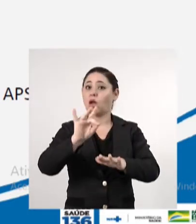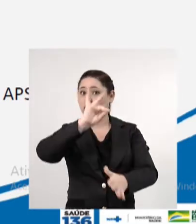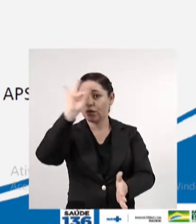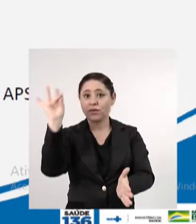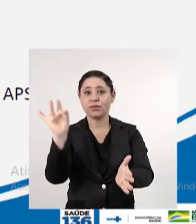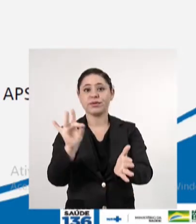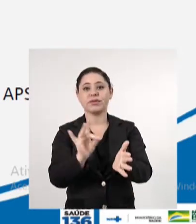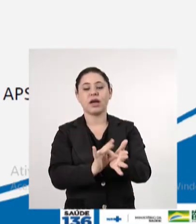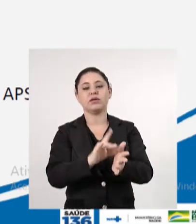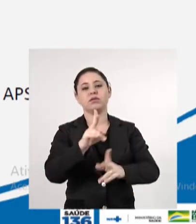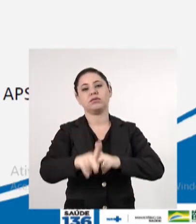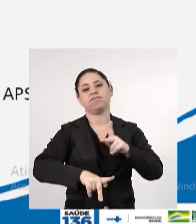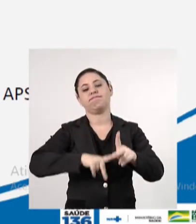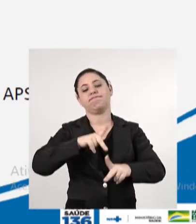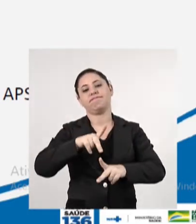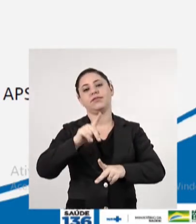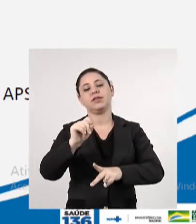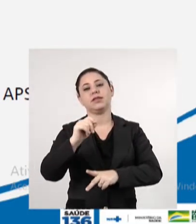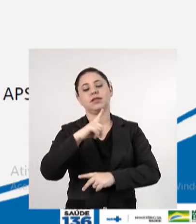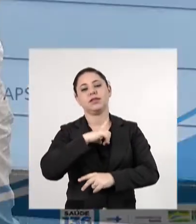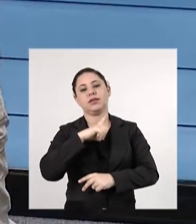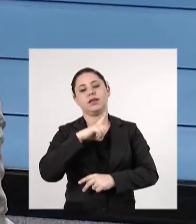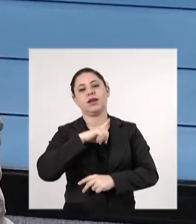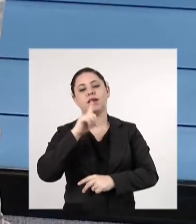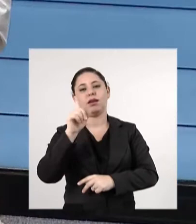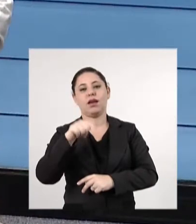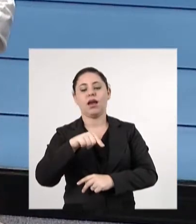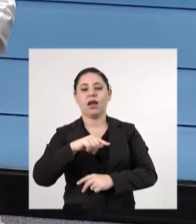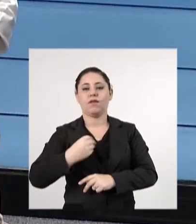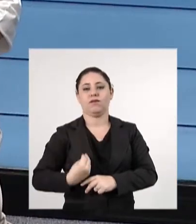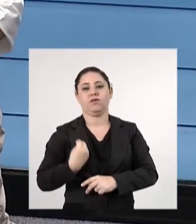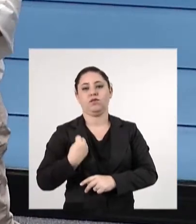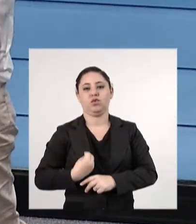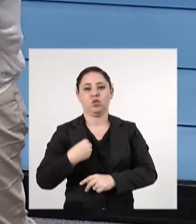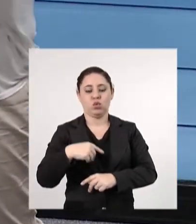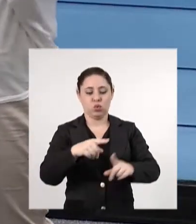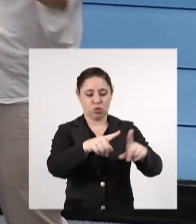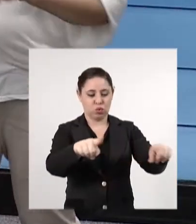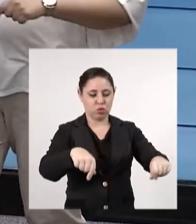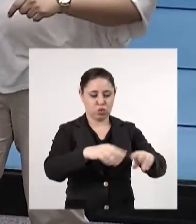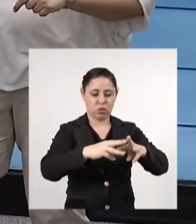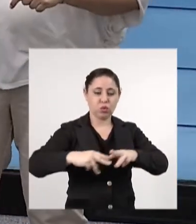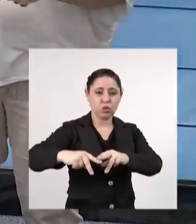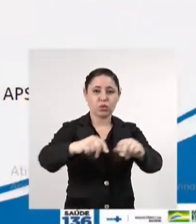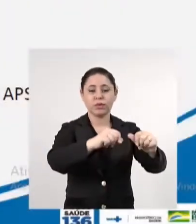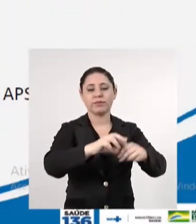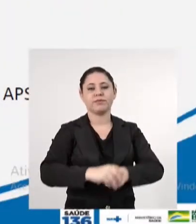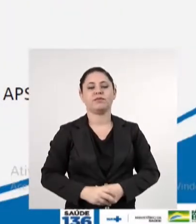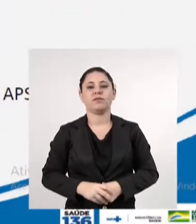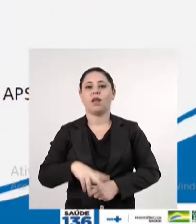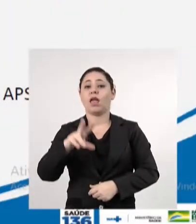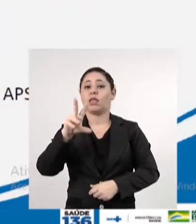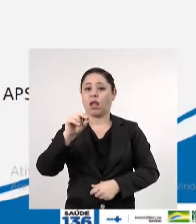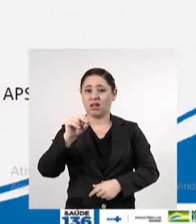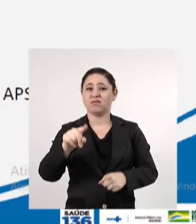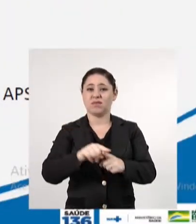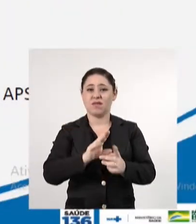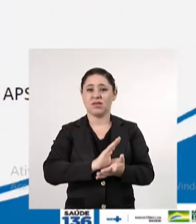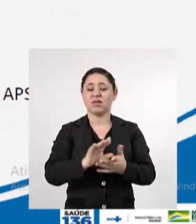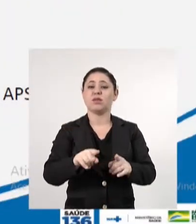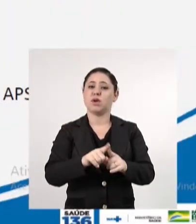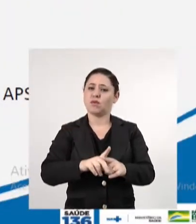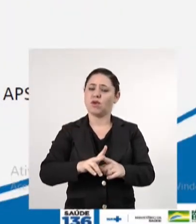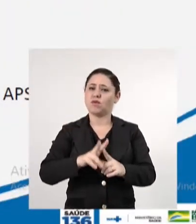realidade daquela população que existe naquele território. O novo financiamento também vem para fortalecer